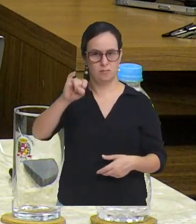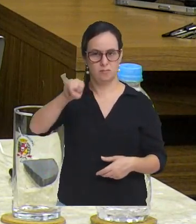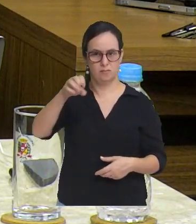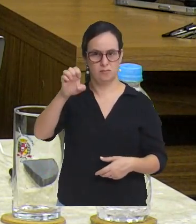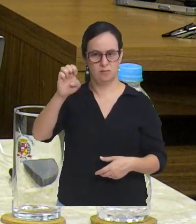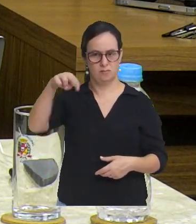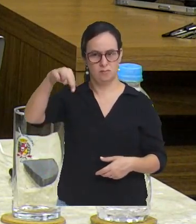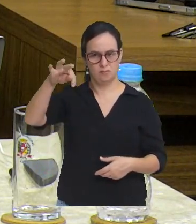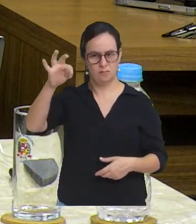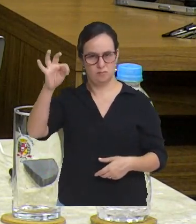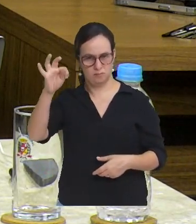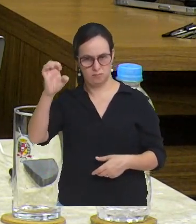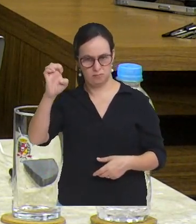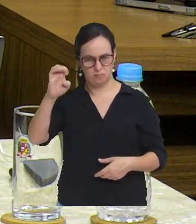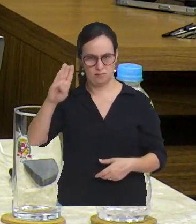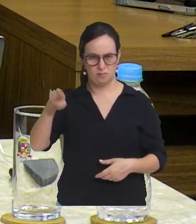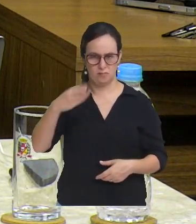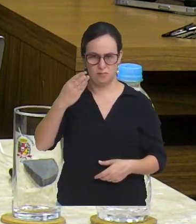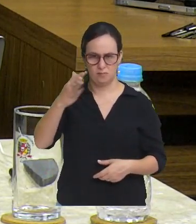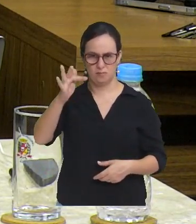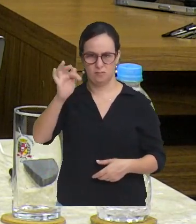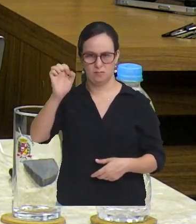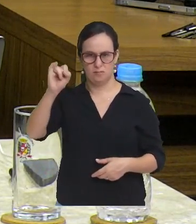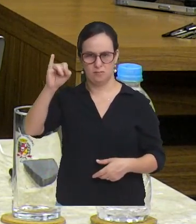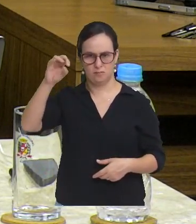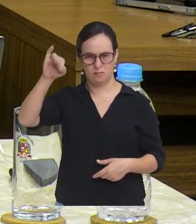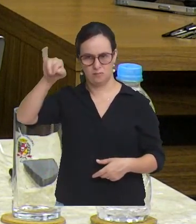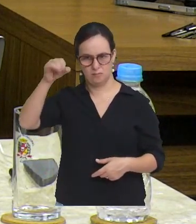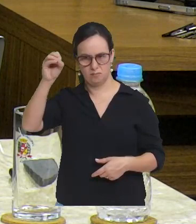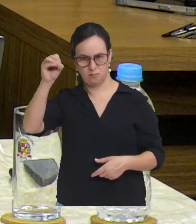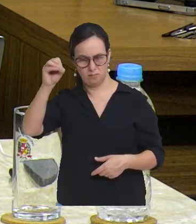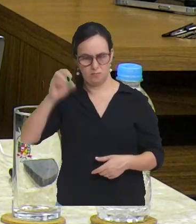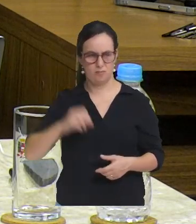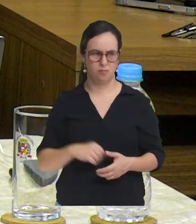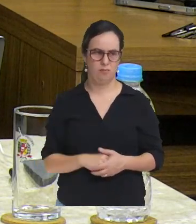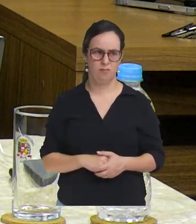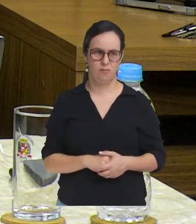a Presidente Prudente. E a Câmara de Regente Feijó,